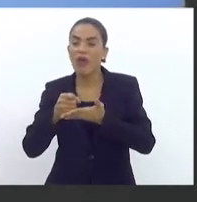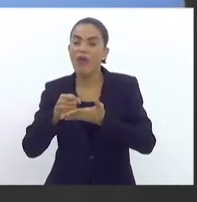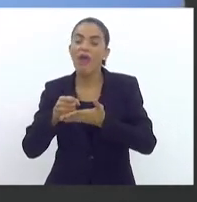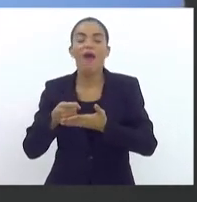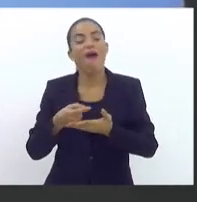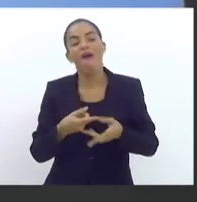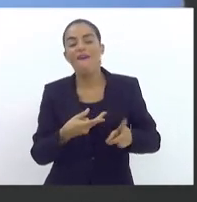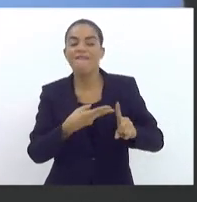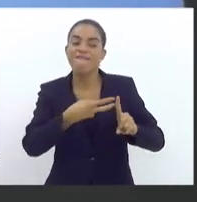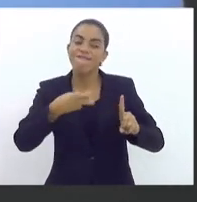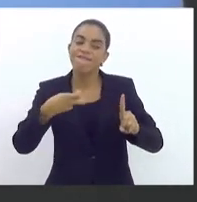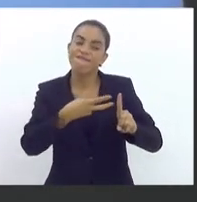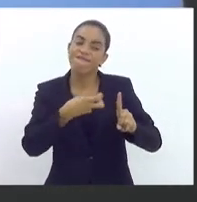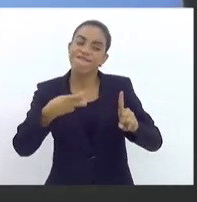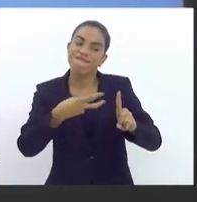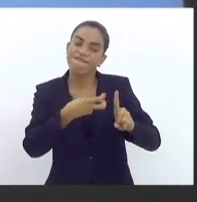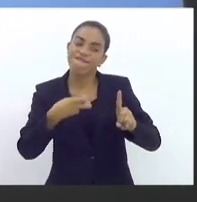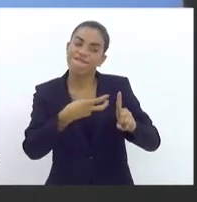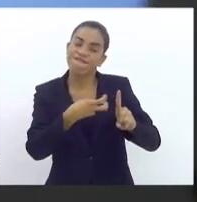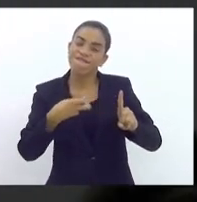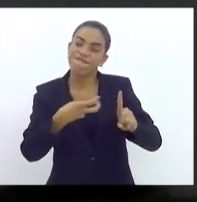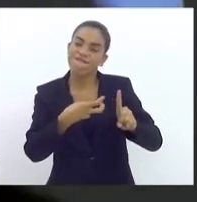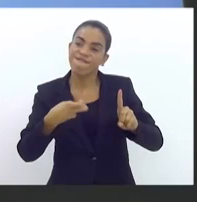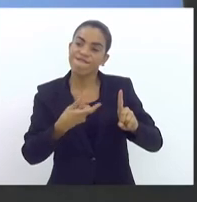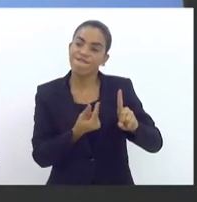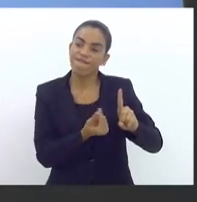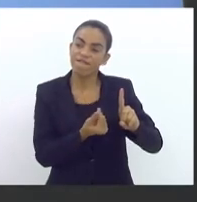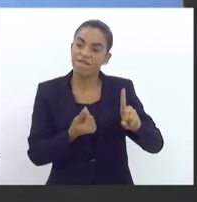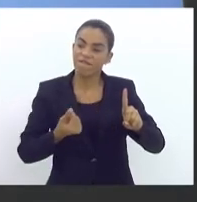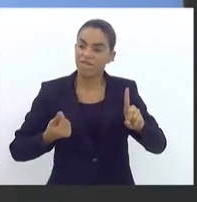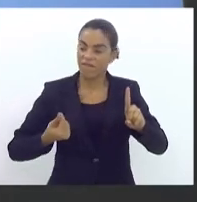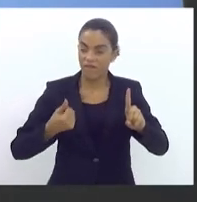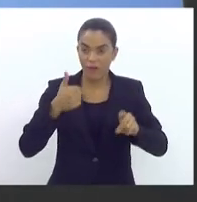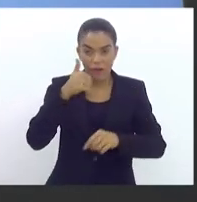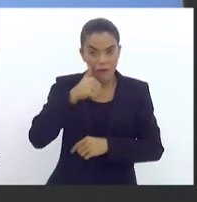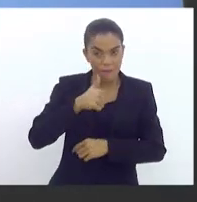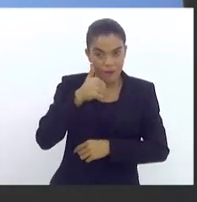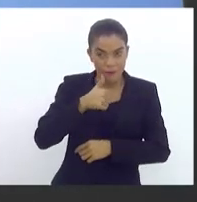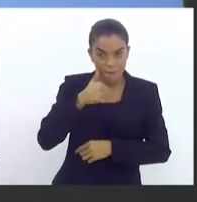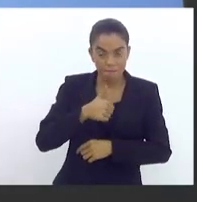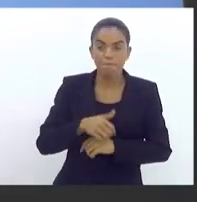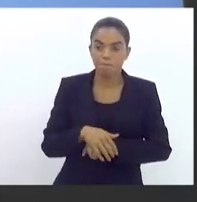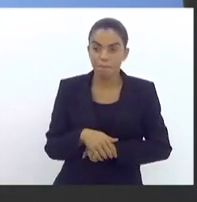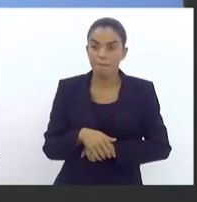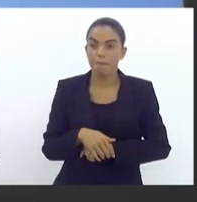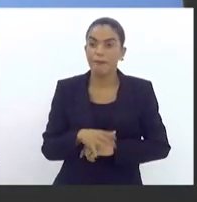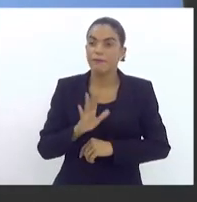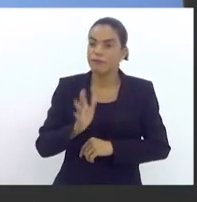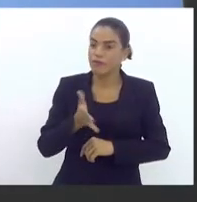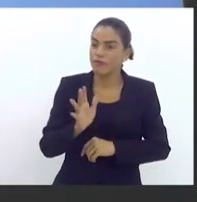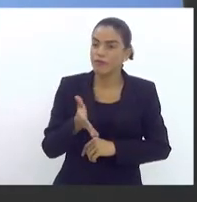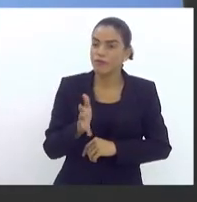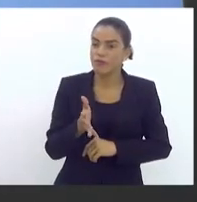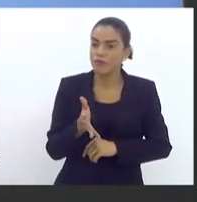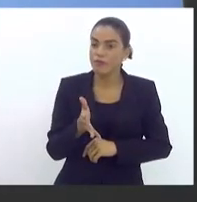ganhos financeiros patrimoniais ilícitos né então muitas vezes foi que aconteceu inclusive